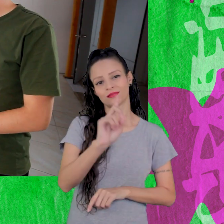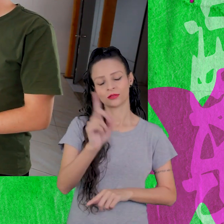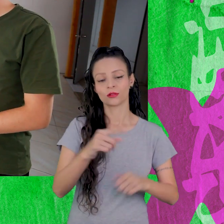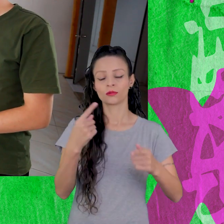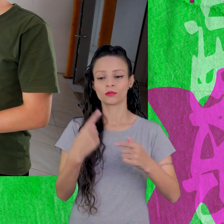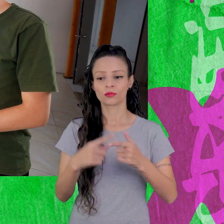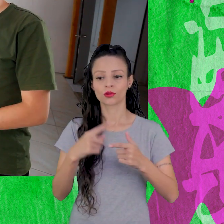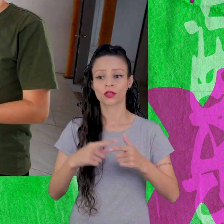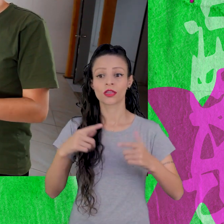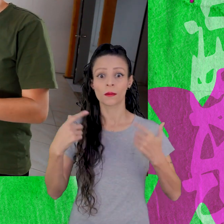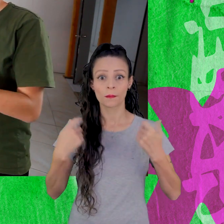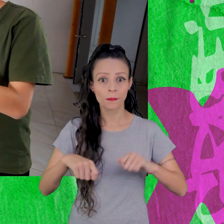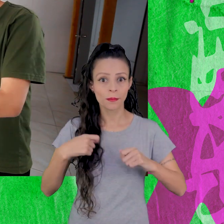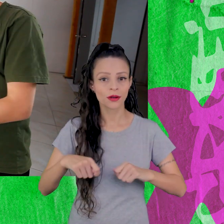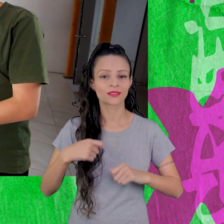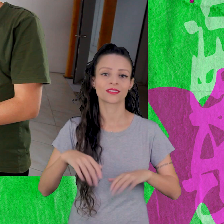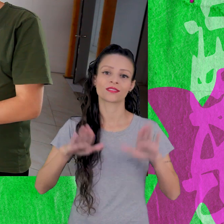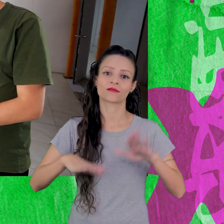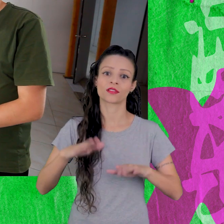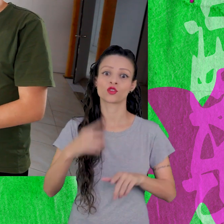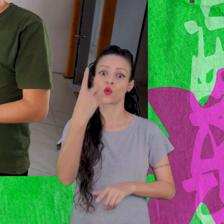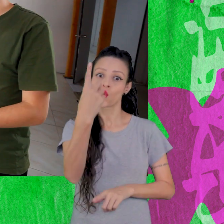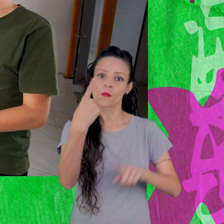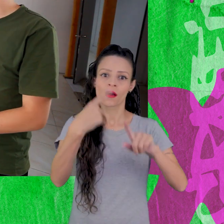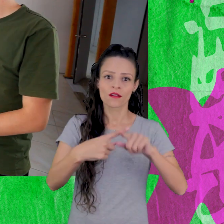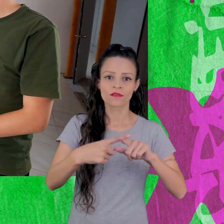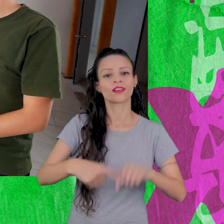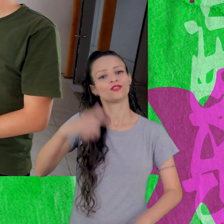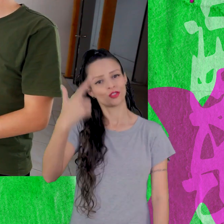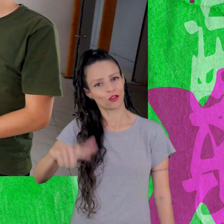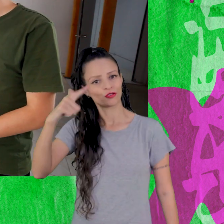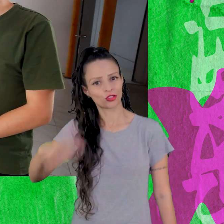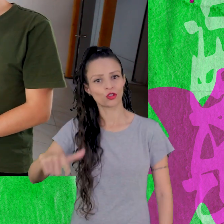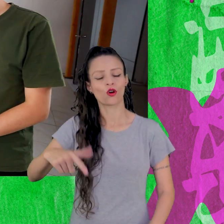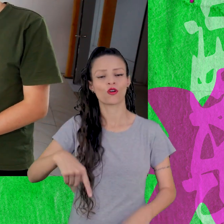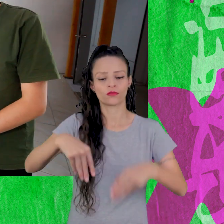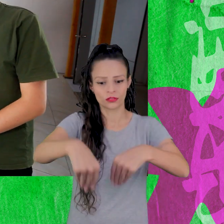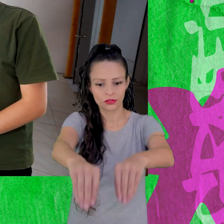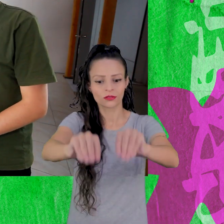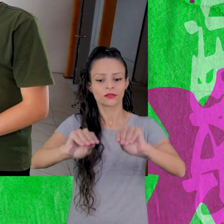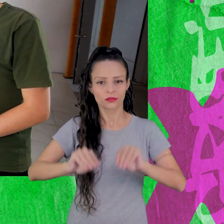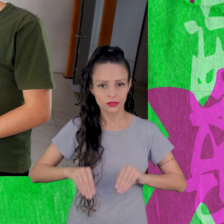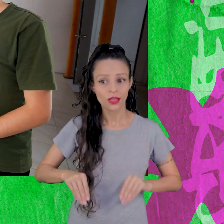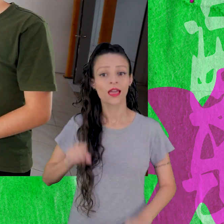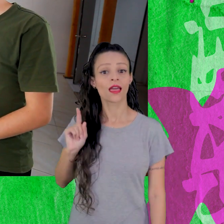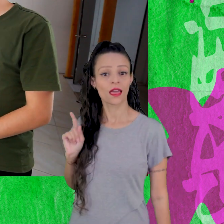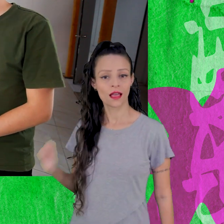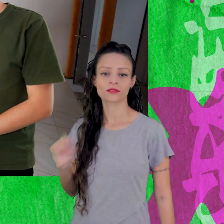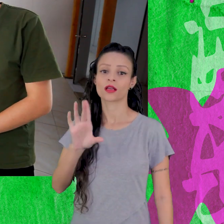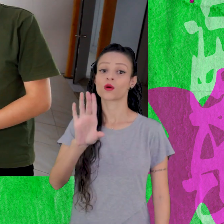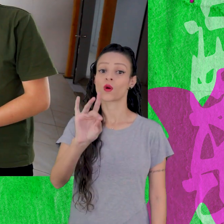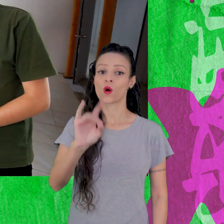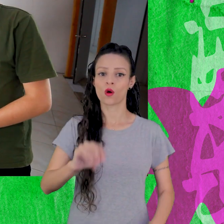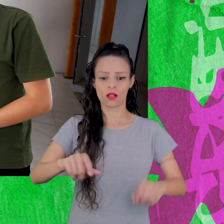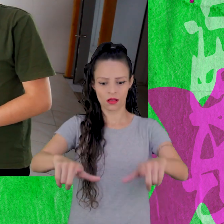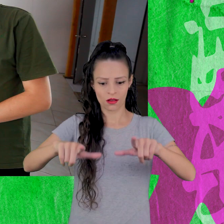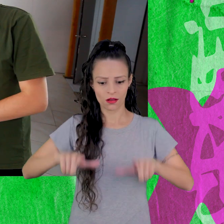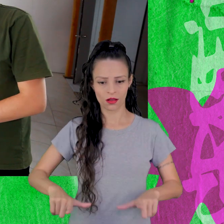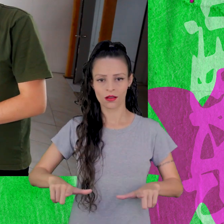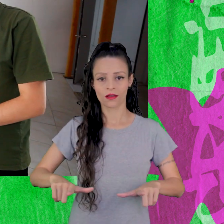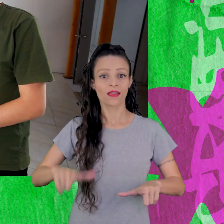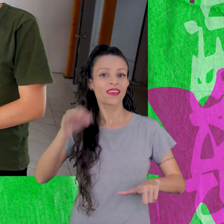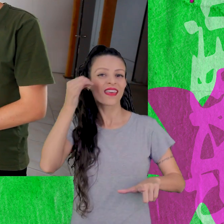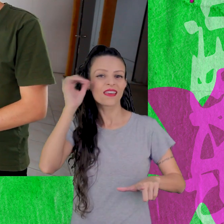quê? Porque a gente às vezes precisa dar mais de uma de mão nesse material. E o que acontece? Essa cola ela permite que o tecido